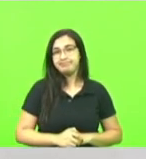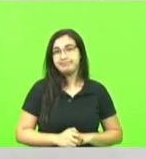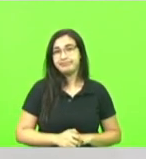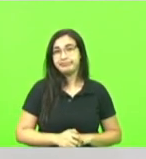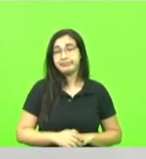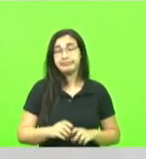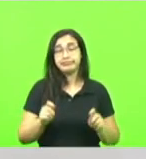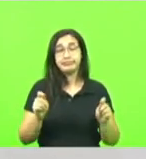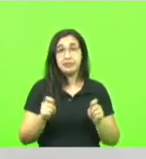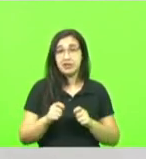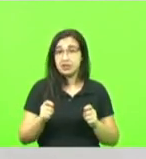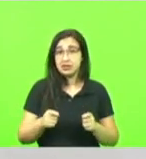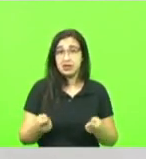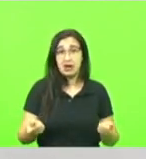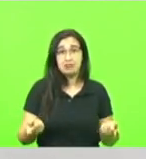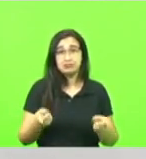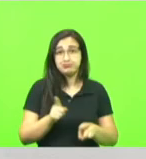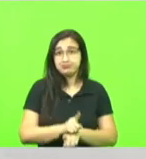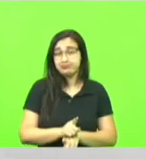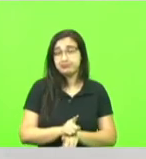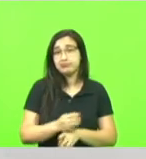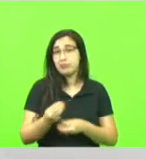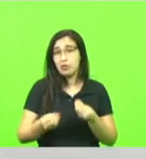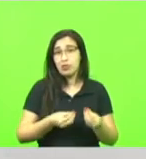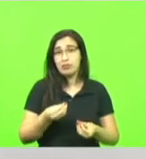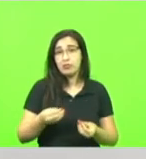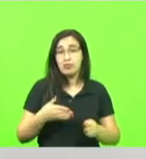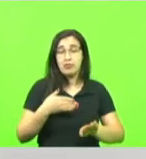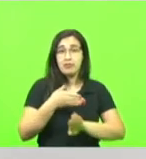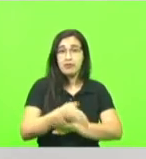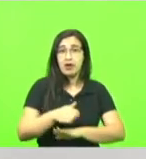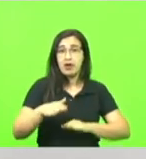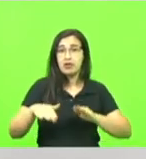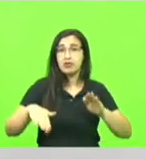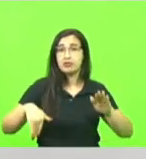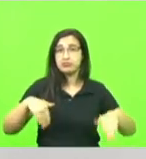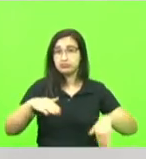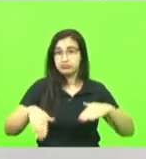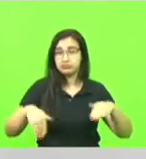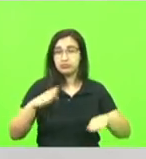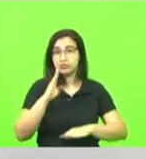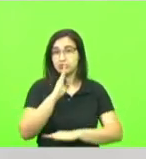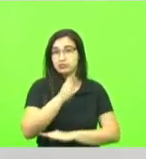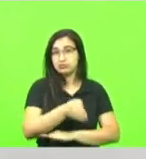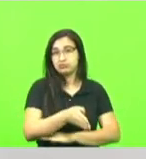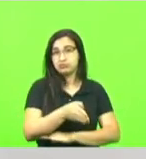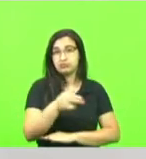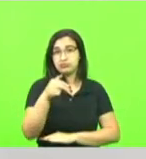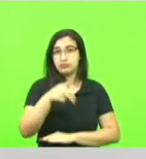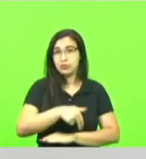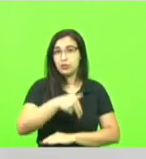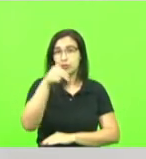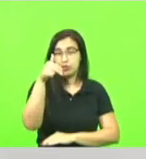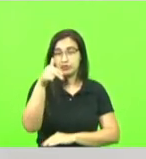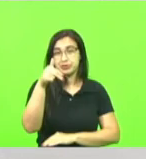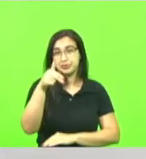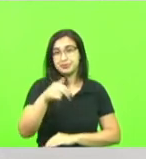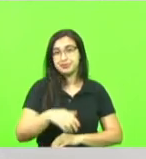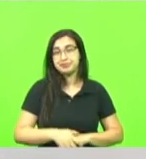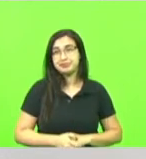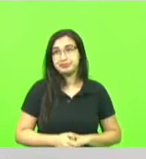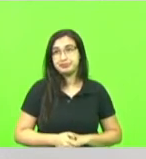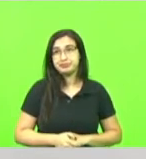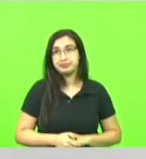inverso, sair do litoral, mas na direção norte, indo